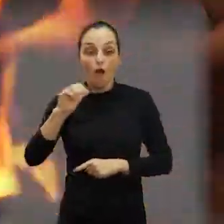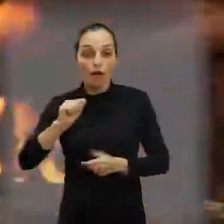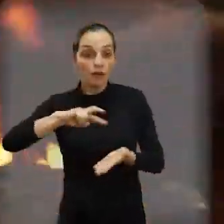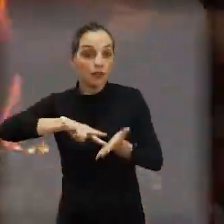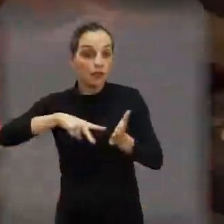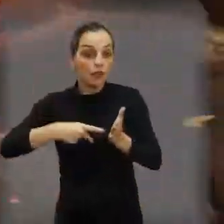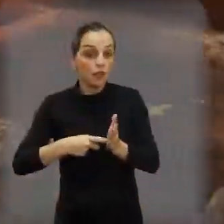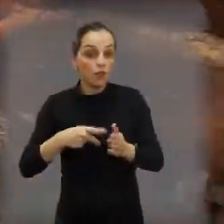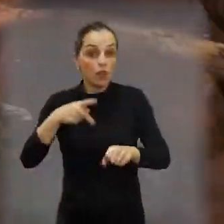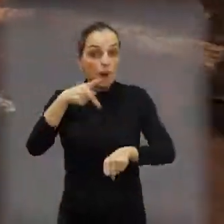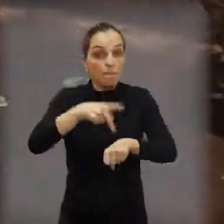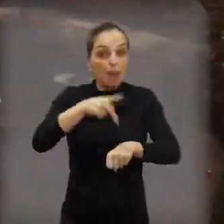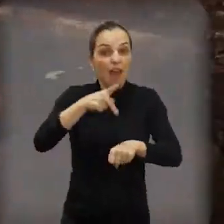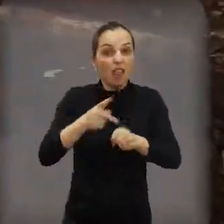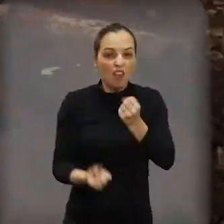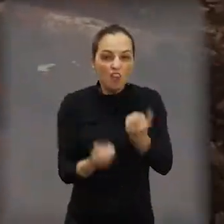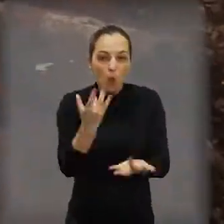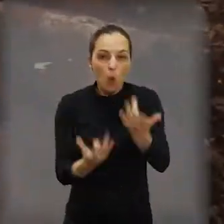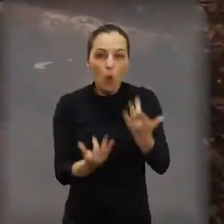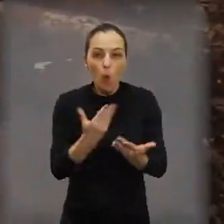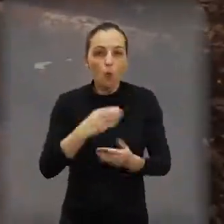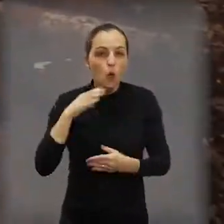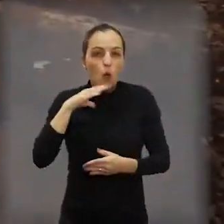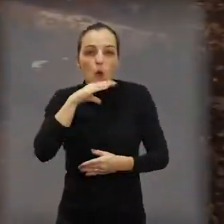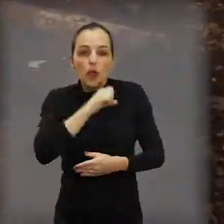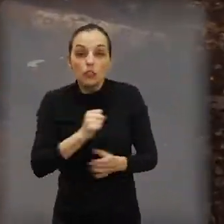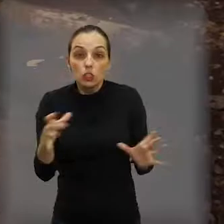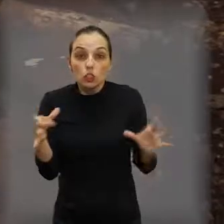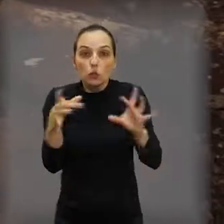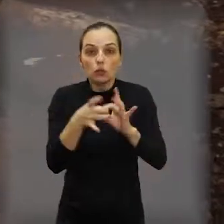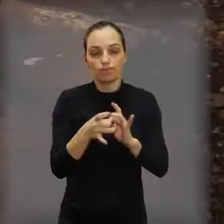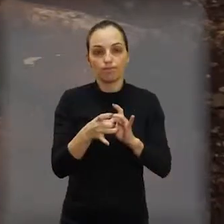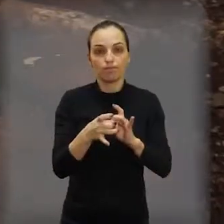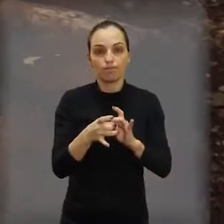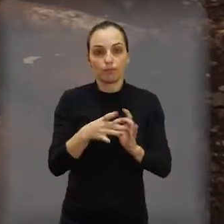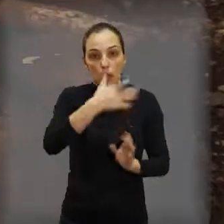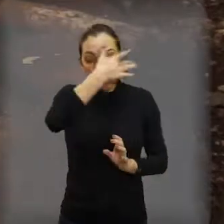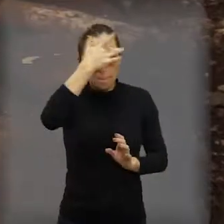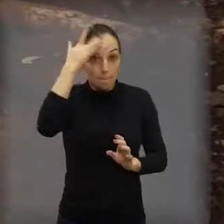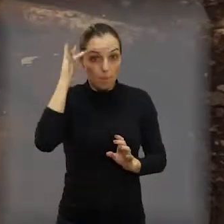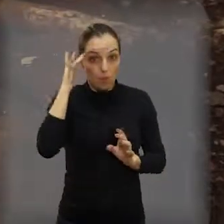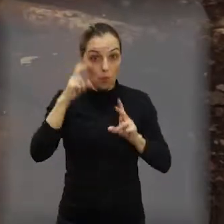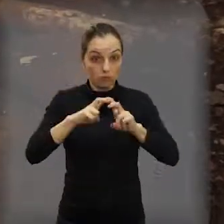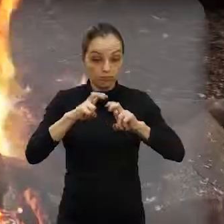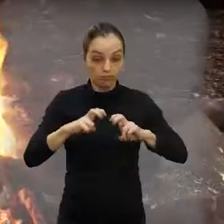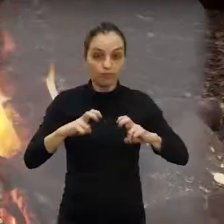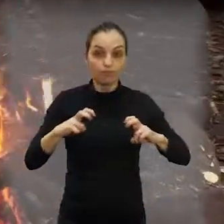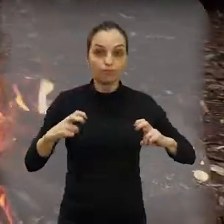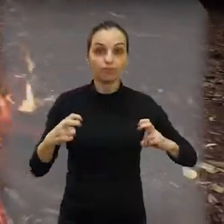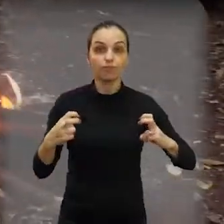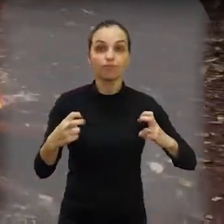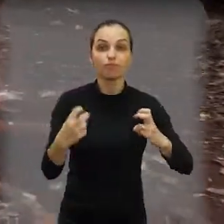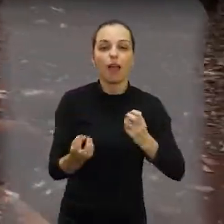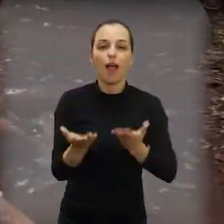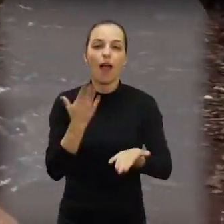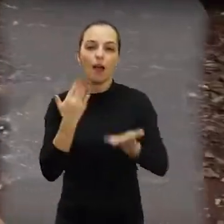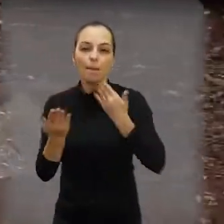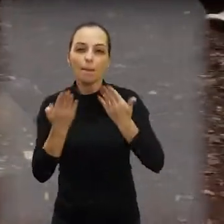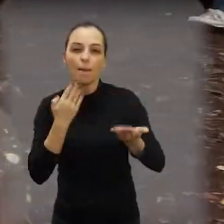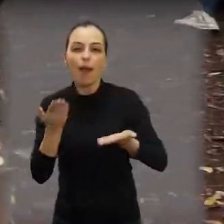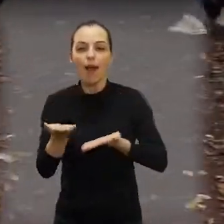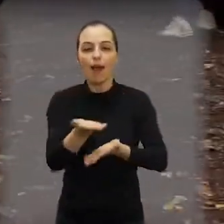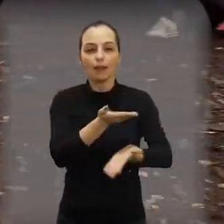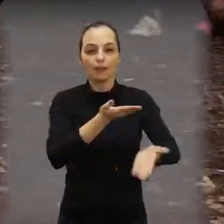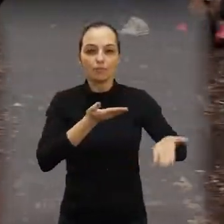A roca são pedras, né, que se esquentam e que se acolhem. E todo mundo senta em roda